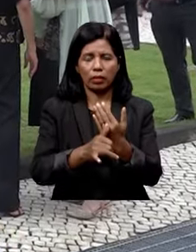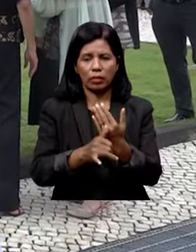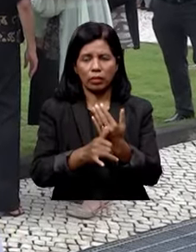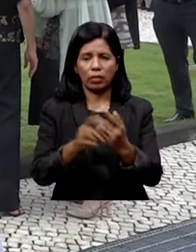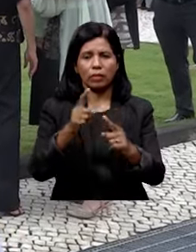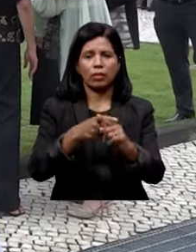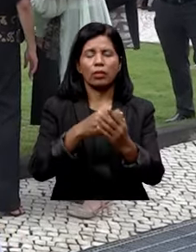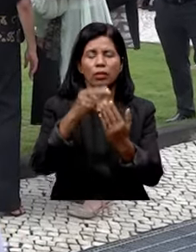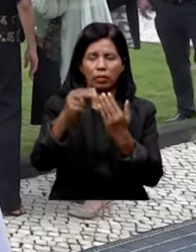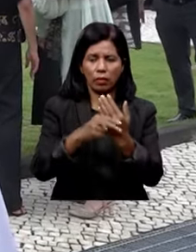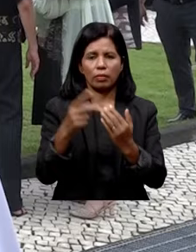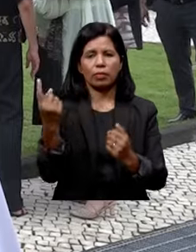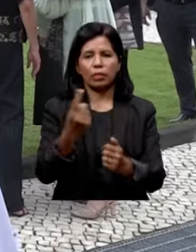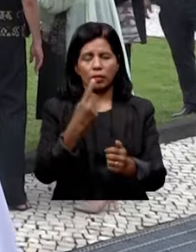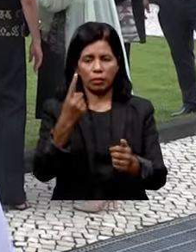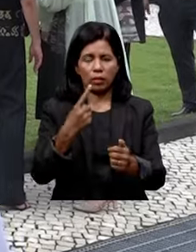novembro, sempre